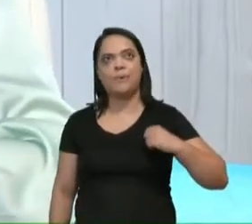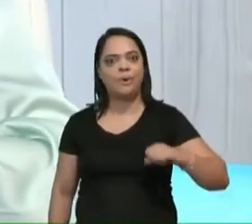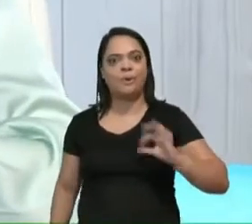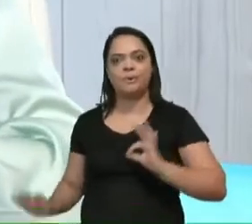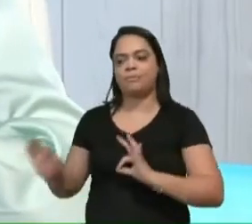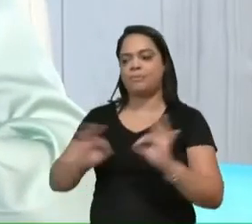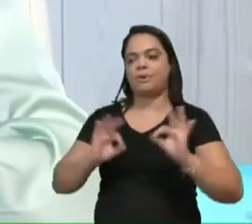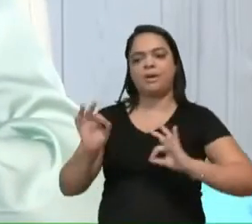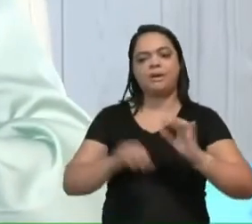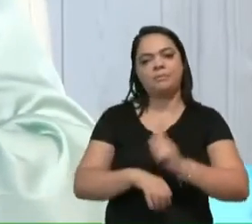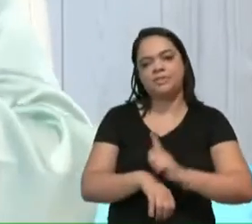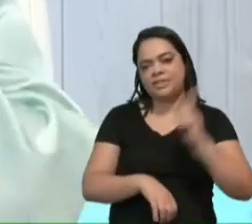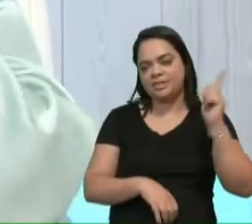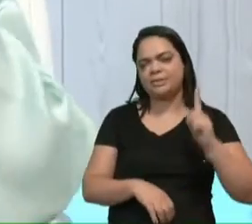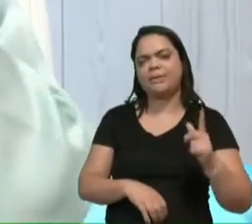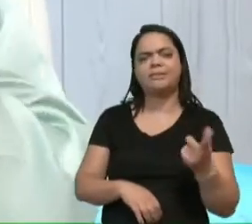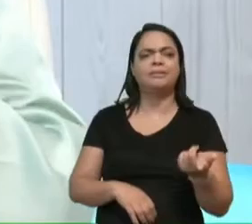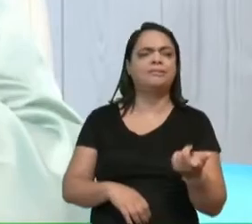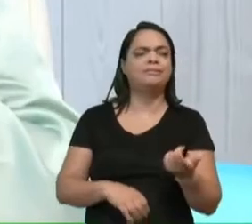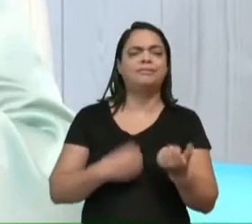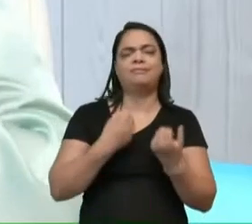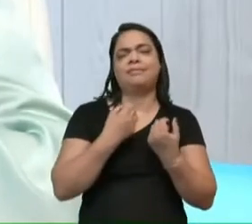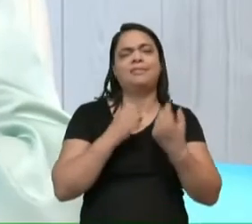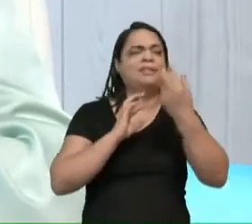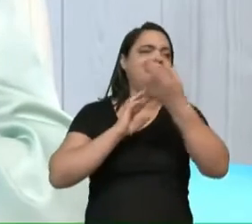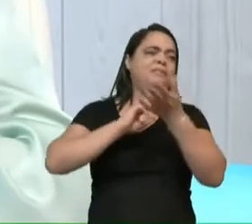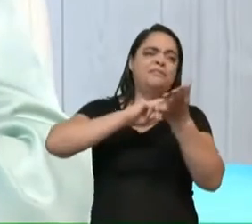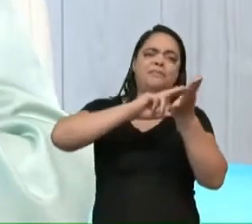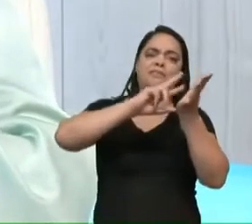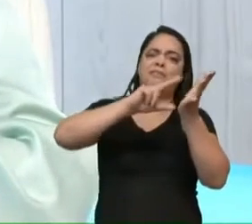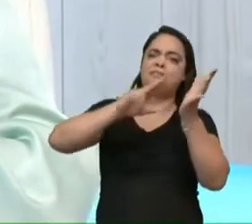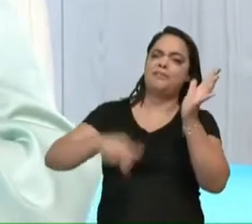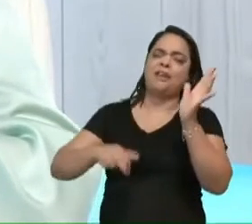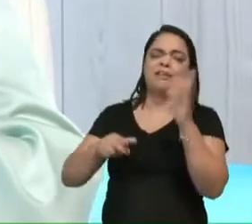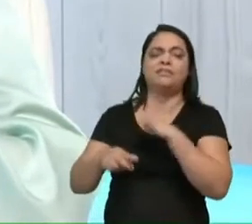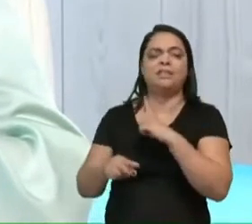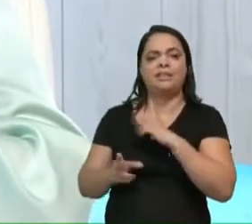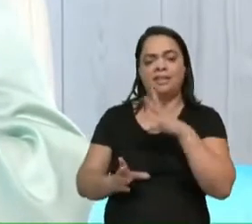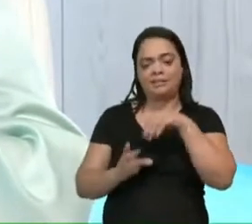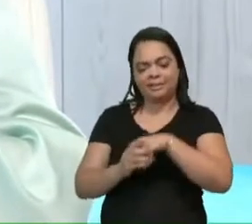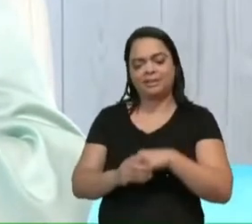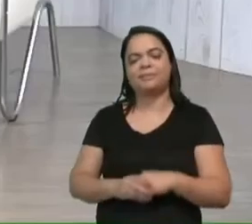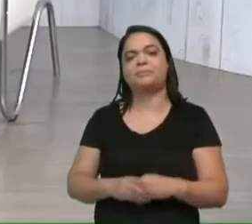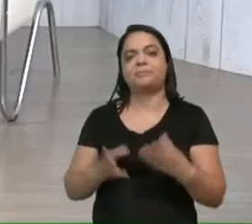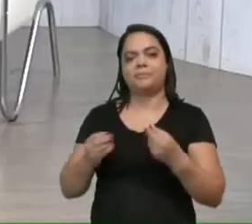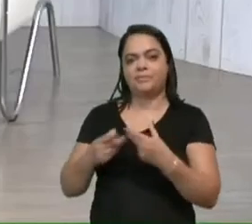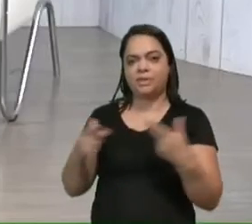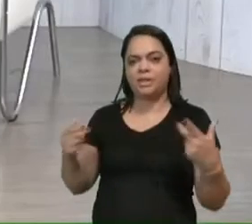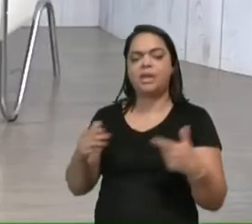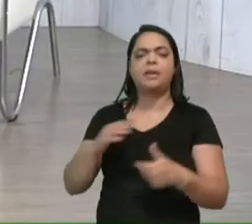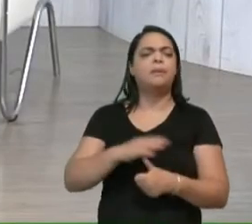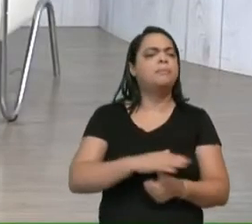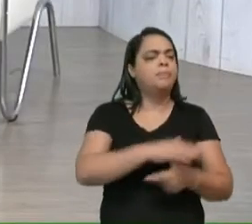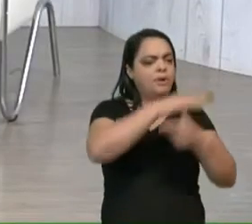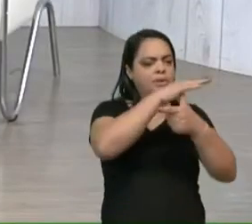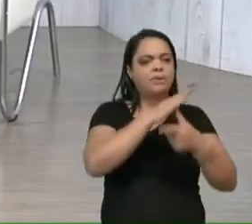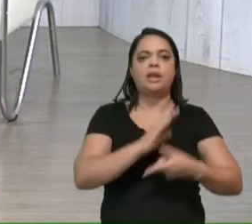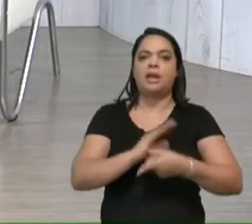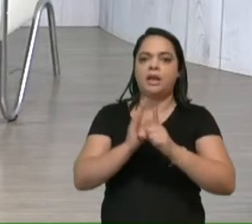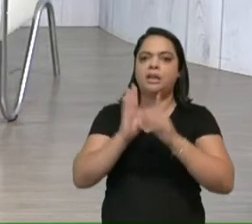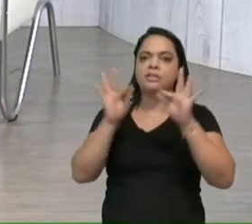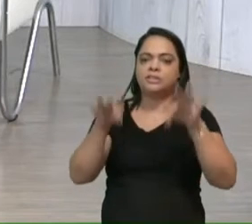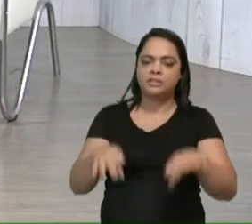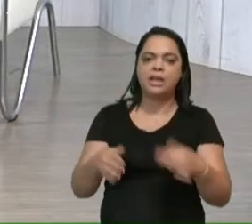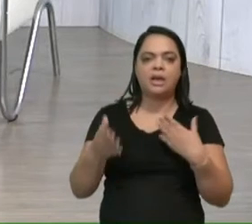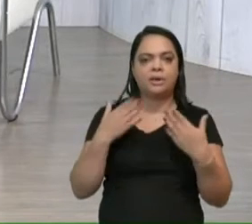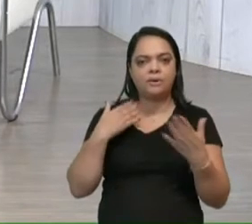programas de graduação e uma imensidão né que se dá na diretor e PR reitora antes da gente encerrar o